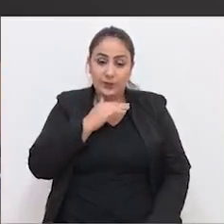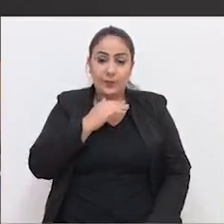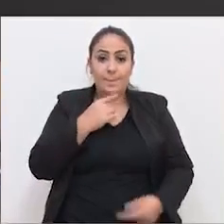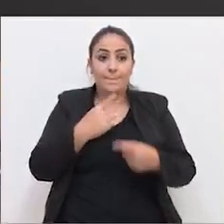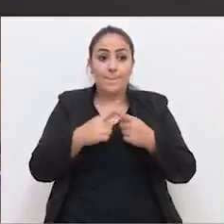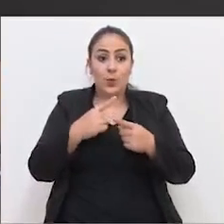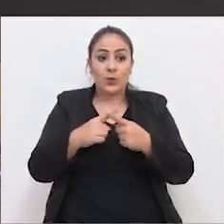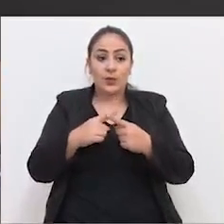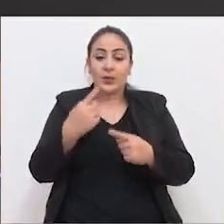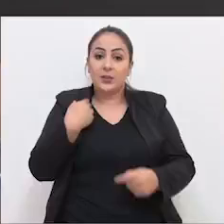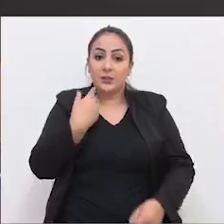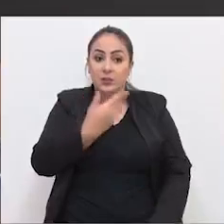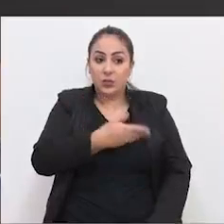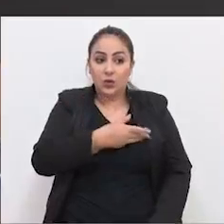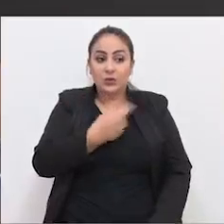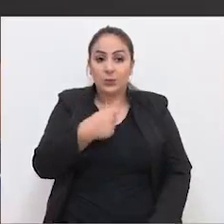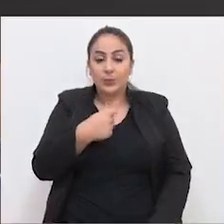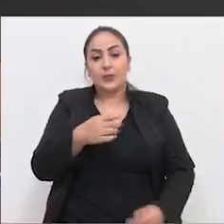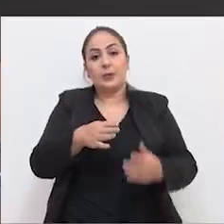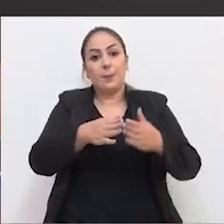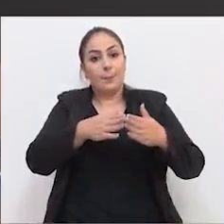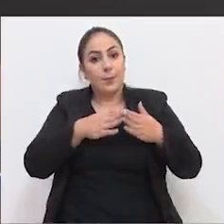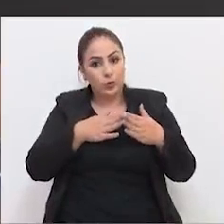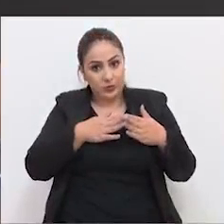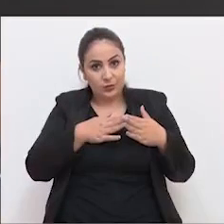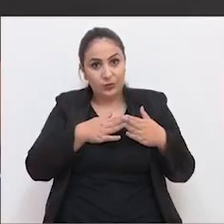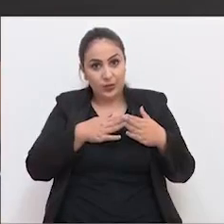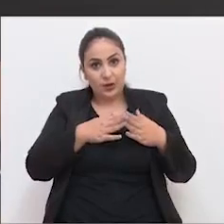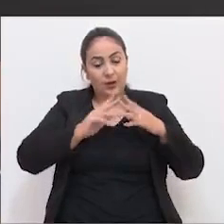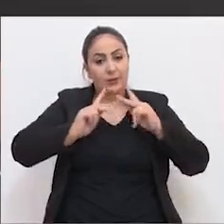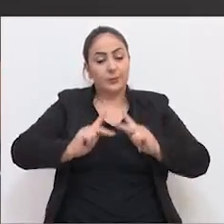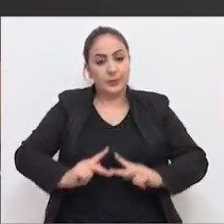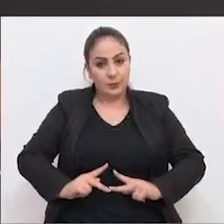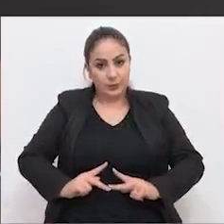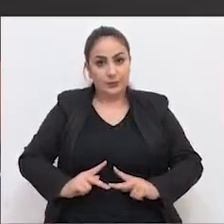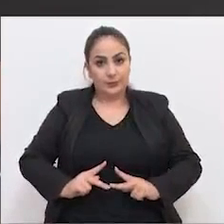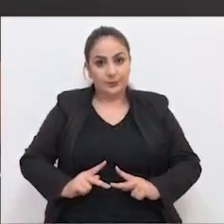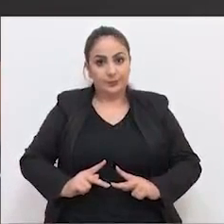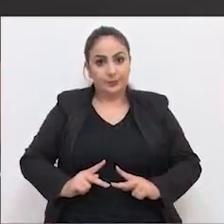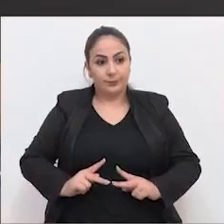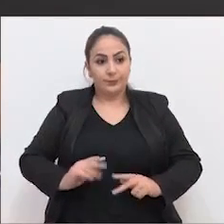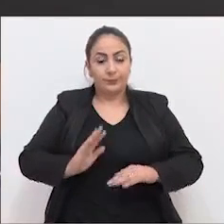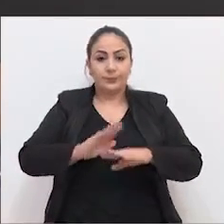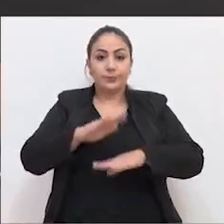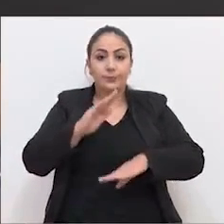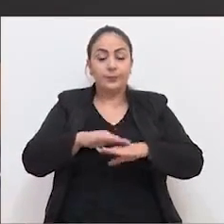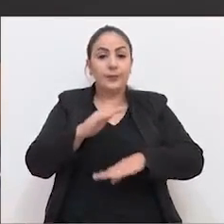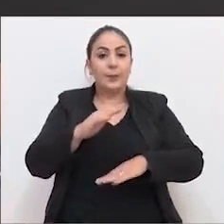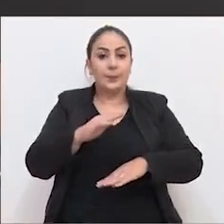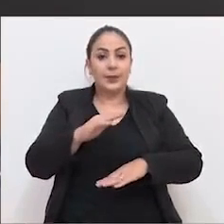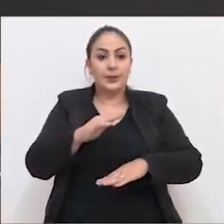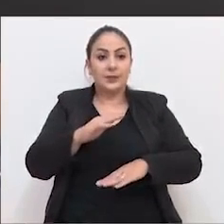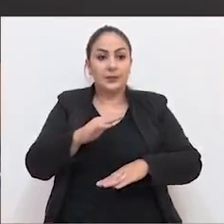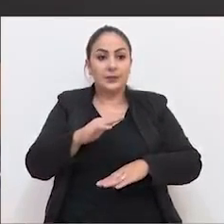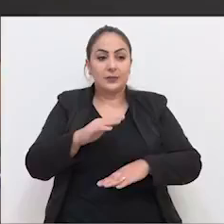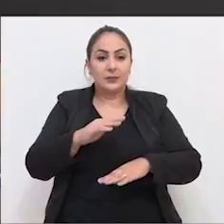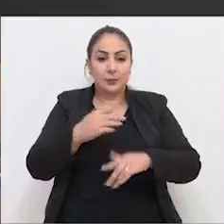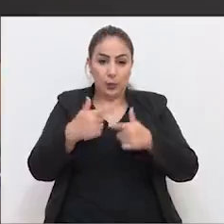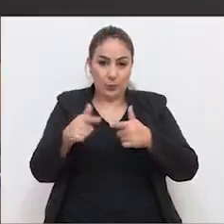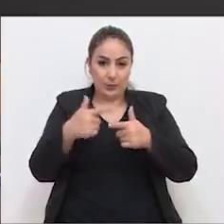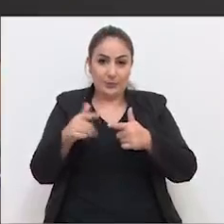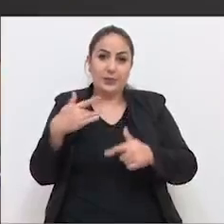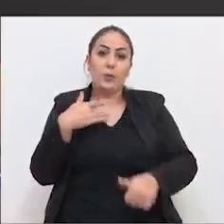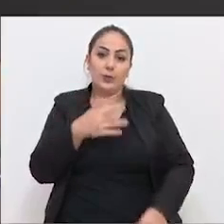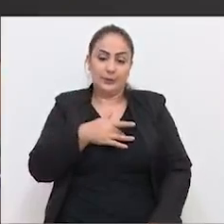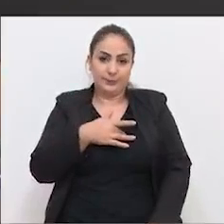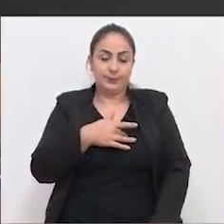maléfico, porque nós temos que proteger as pessoas mais vulneráveis